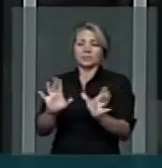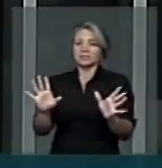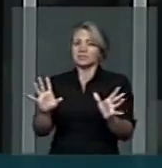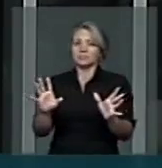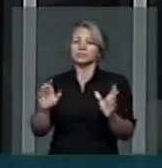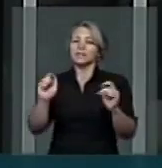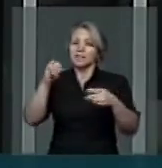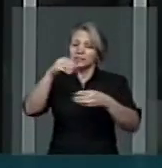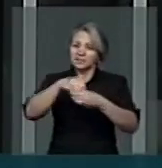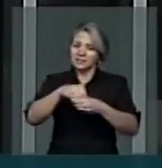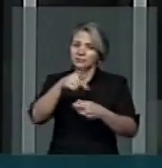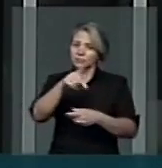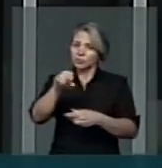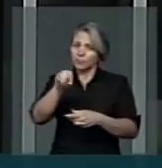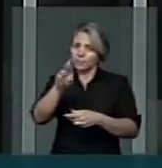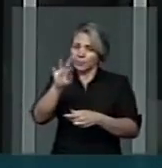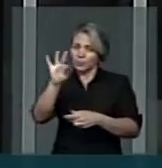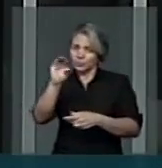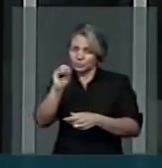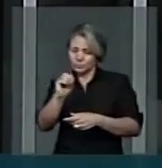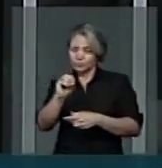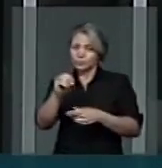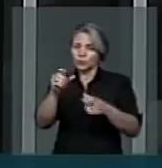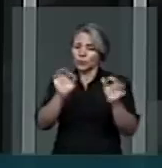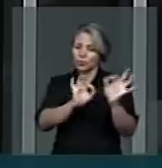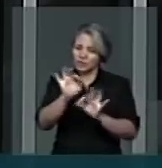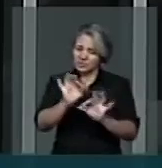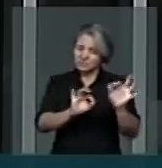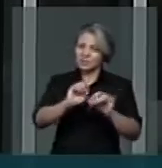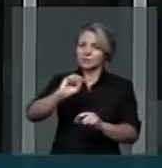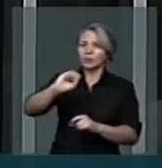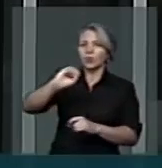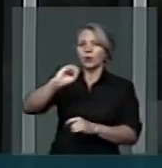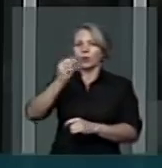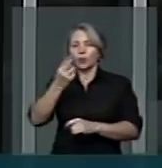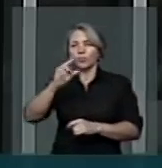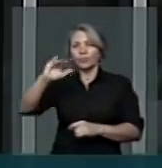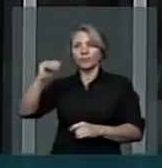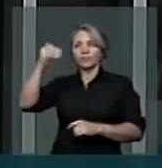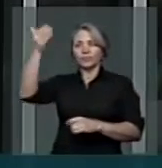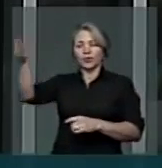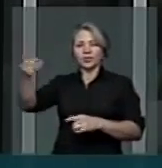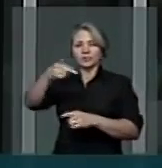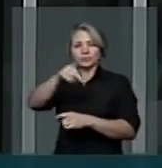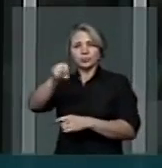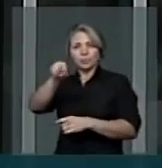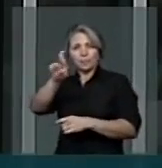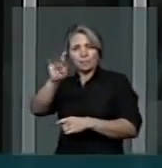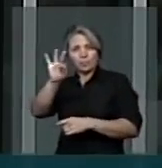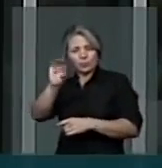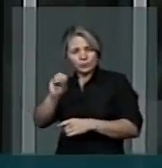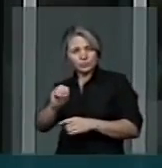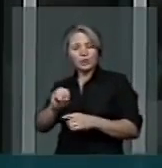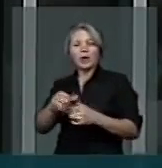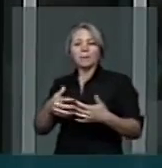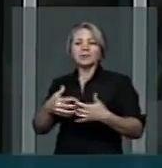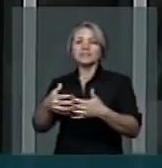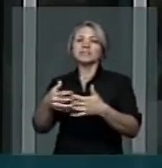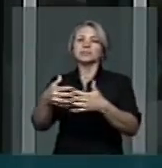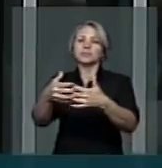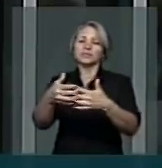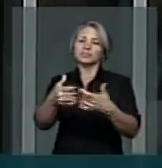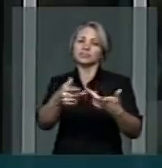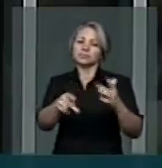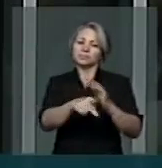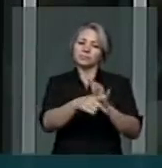seja dentro de porto organizado ou fora de porto organizado, para transporte de carga própria.